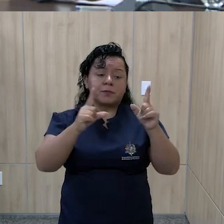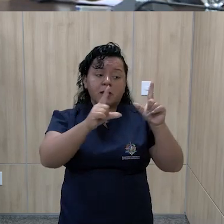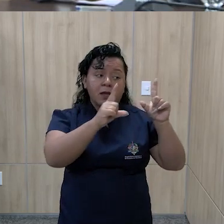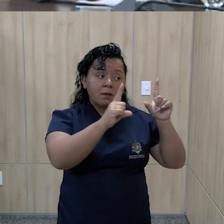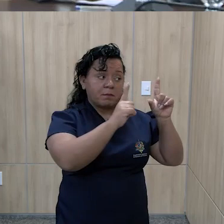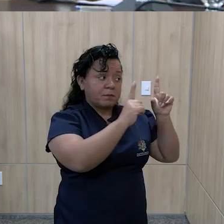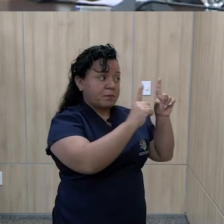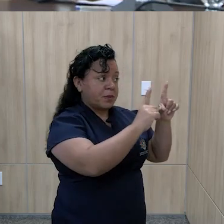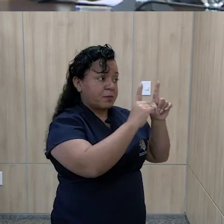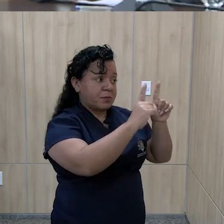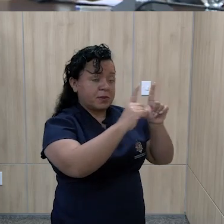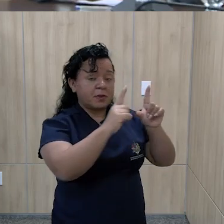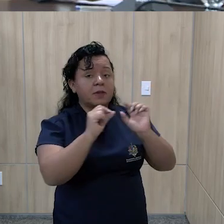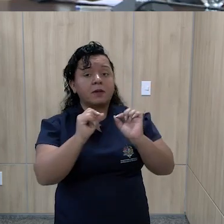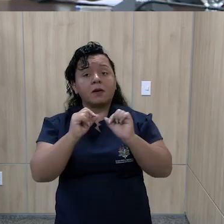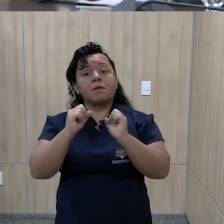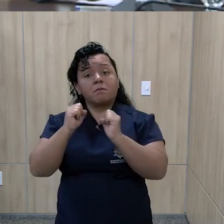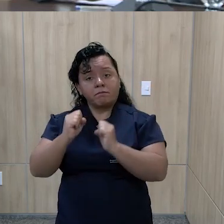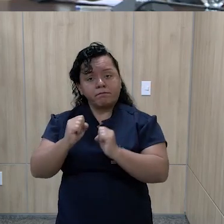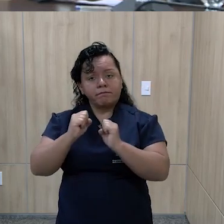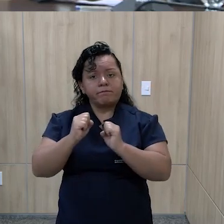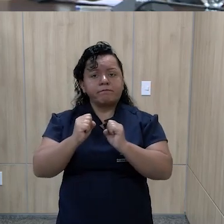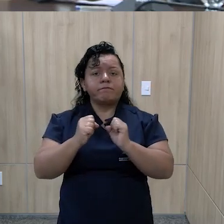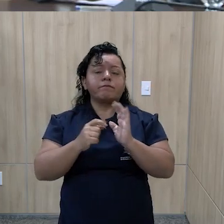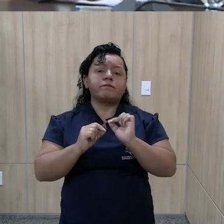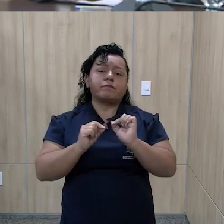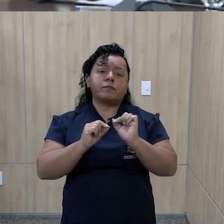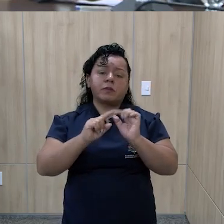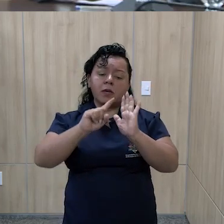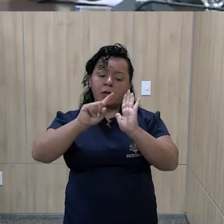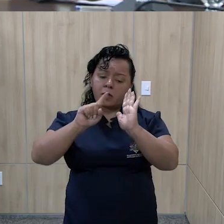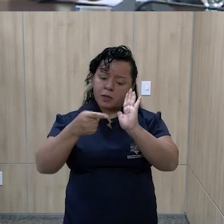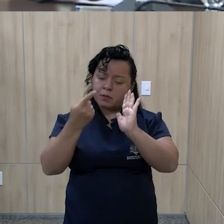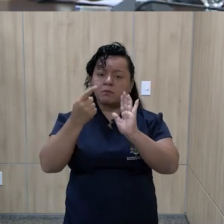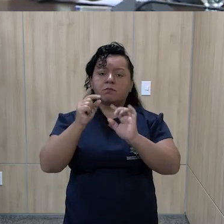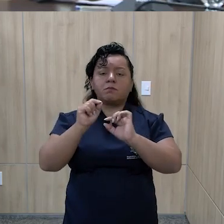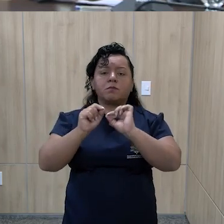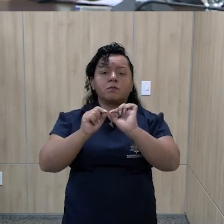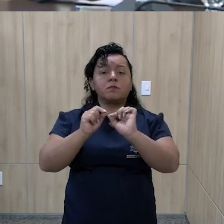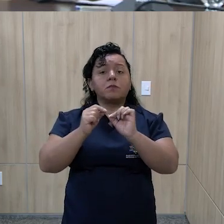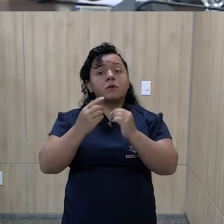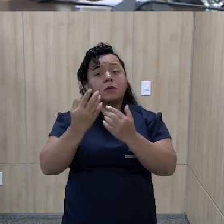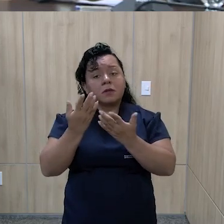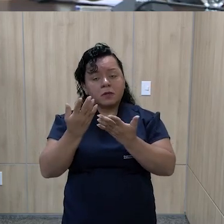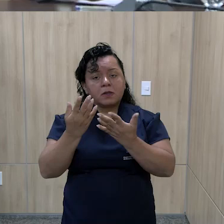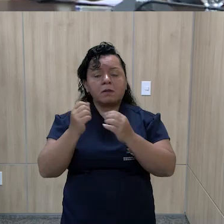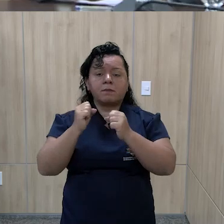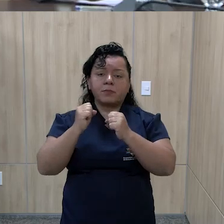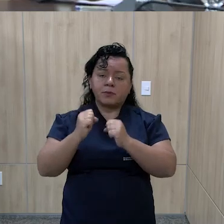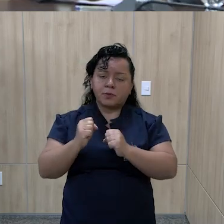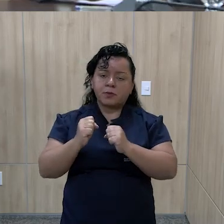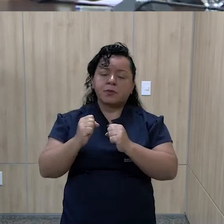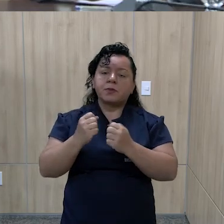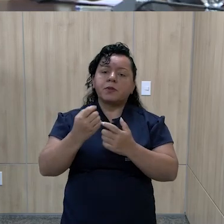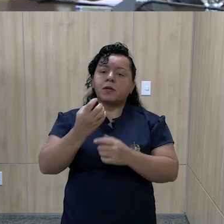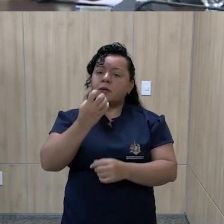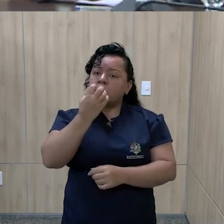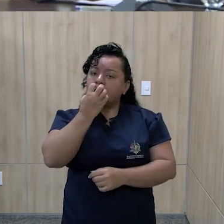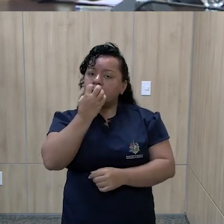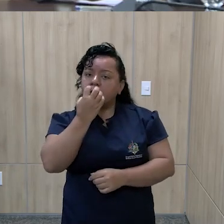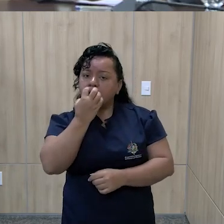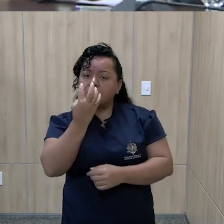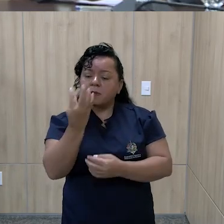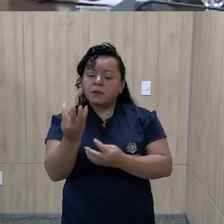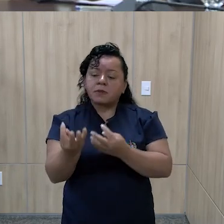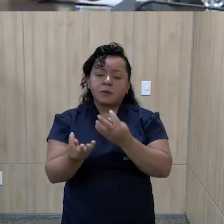estas mesmas placas deveriam fazer uma ressalva que é as exceções para cães de terapia e